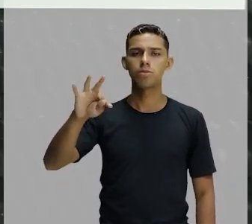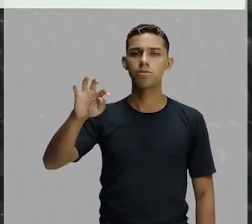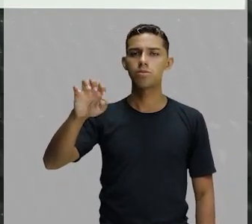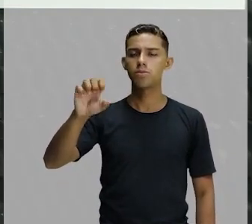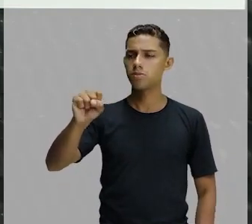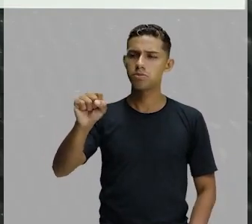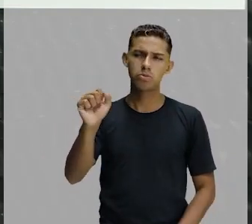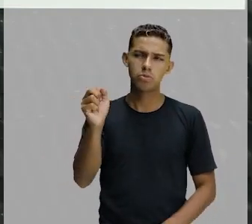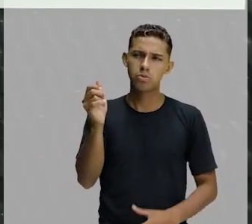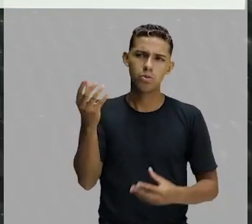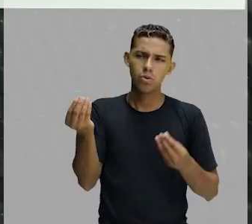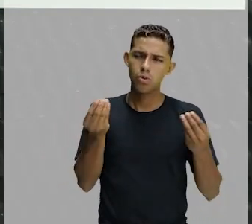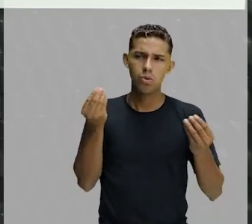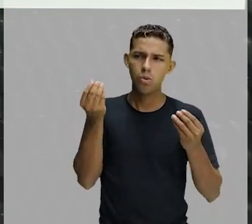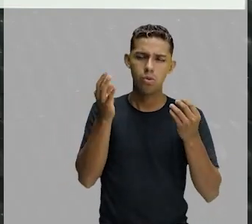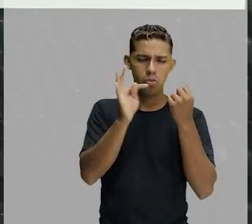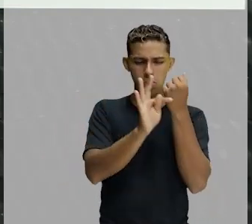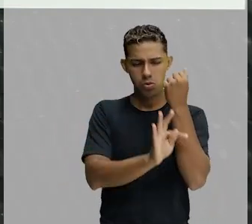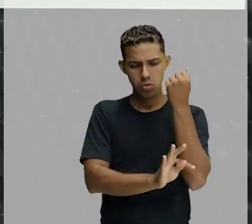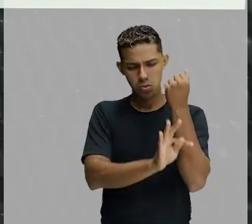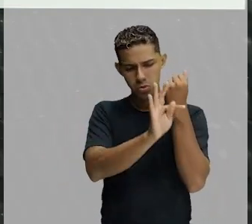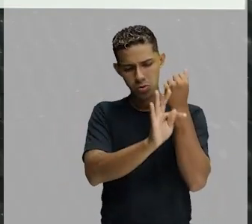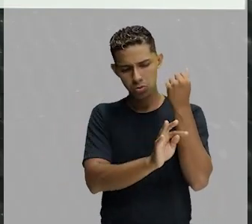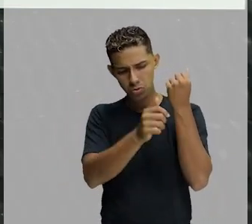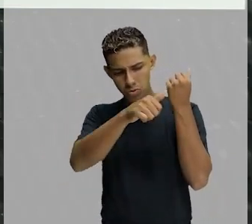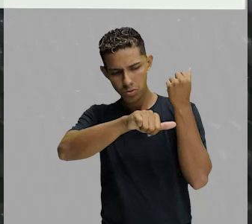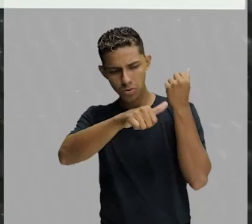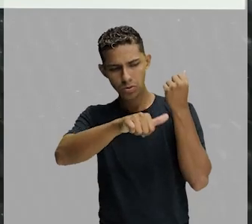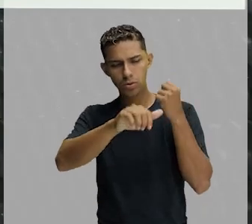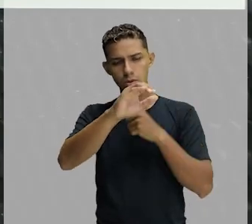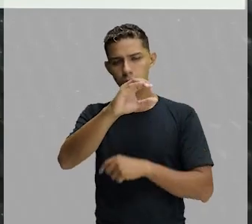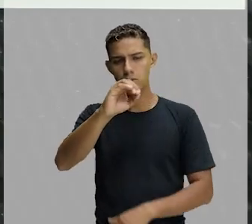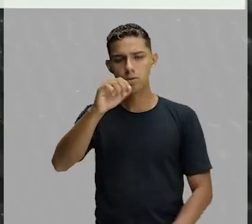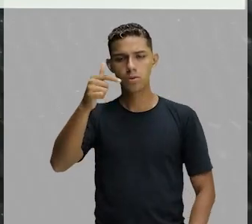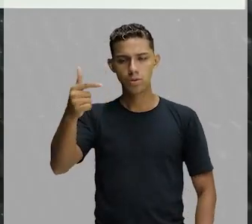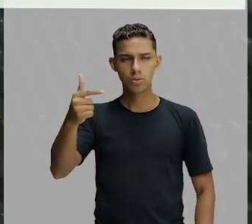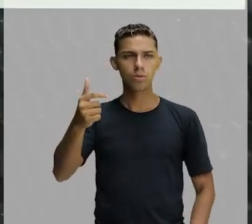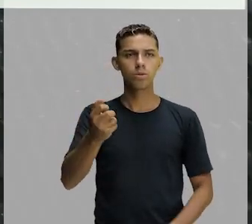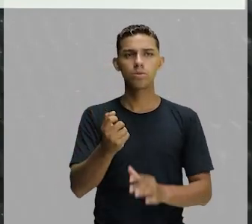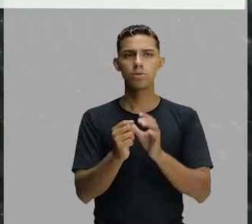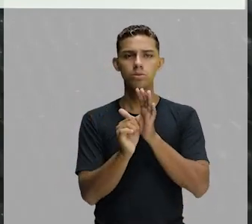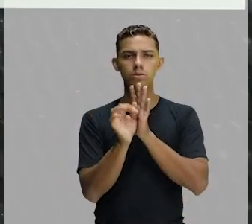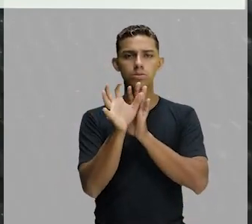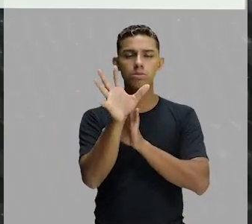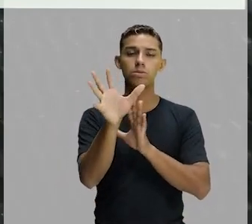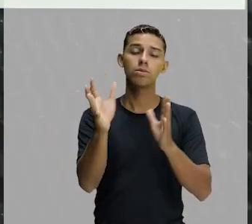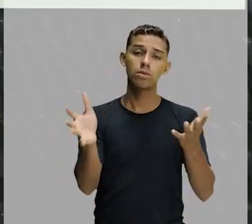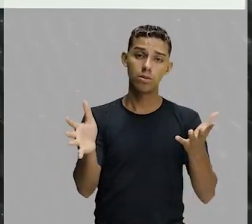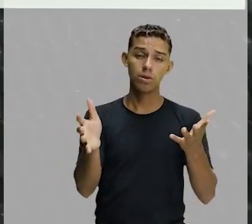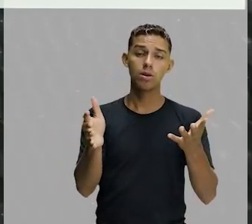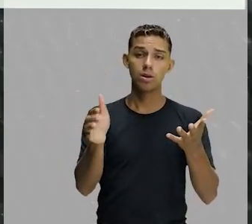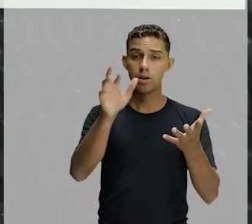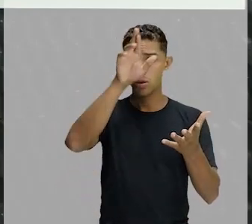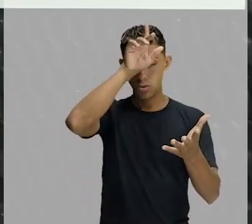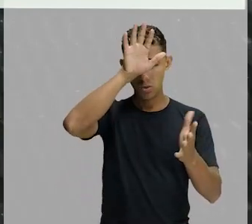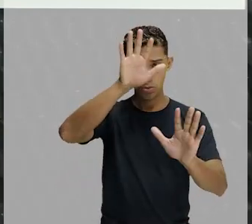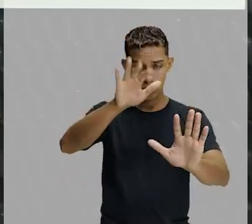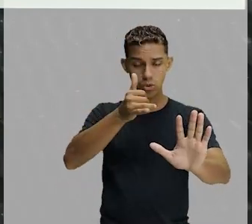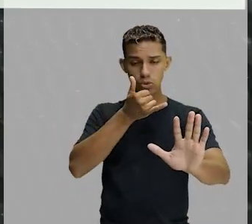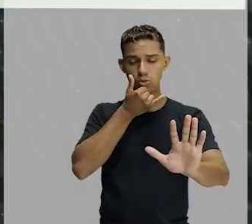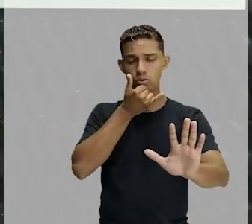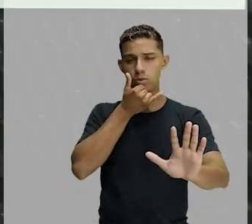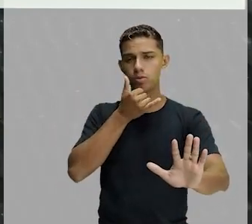de uma planta? Sabendo qual é a quantidade de gás carbônico que ela está produzindo. Por quê? Aliás, sabendo qual é a quantidade de oxigênio que ela